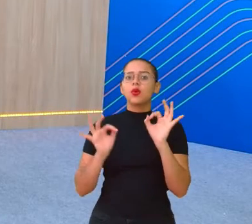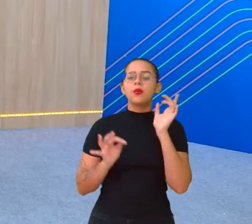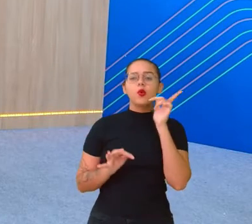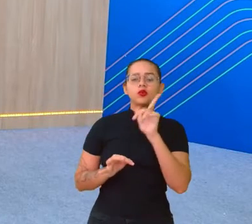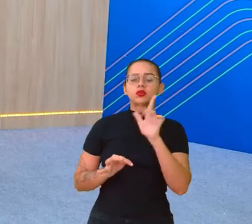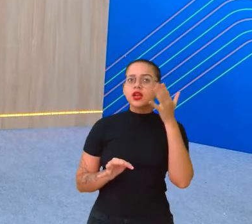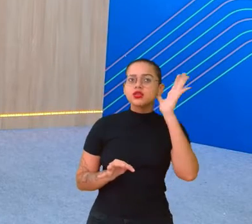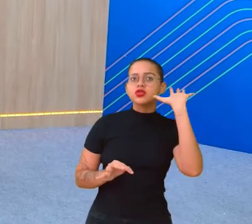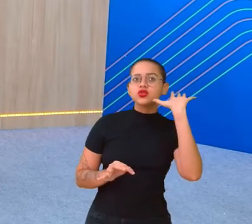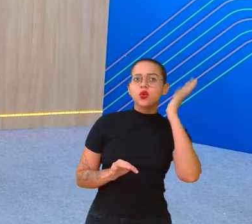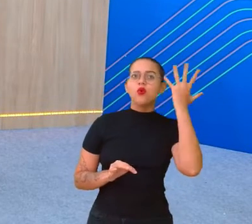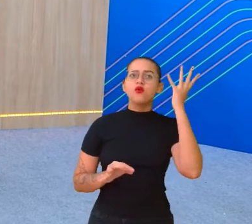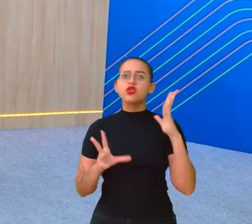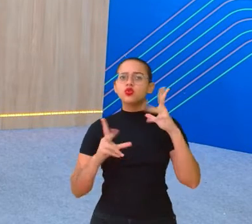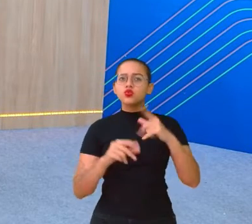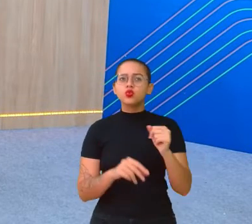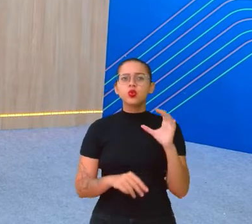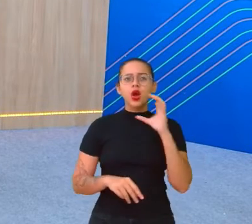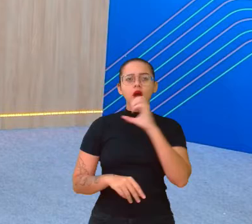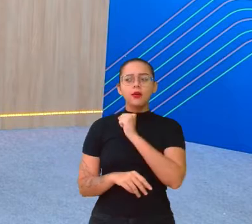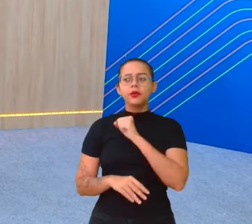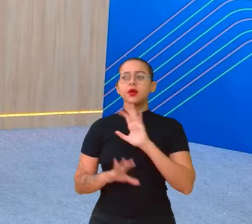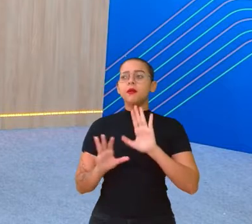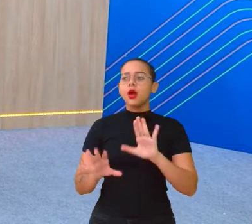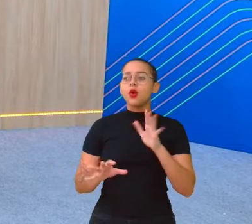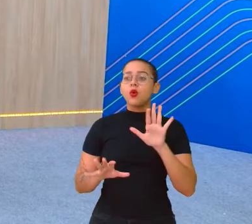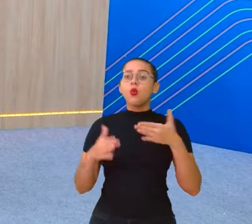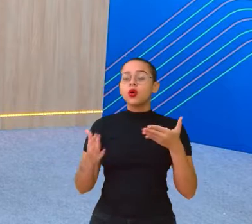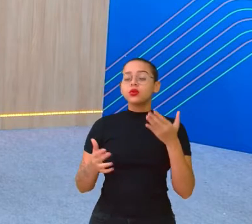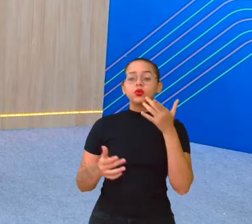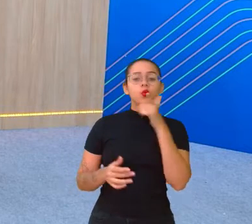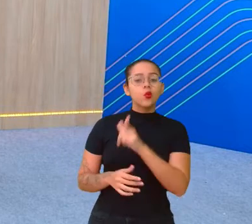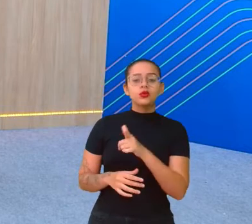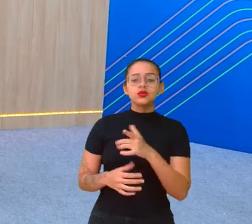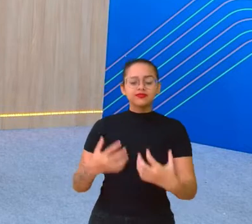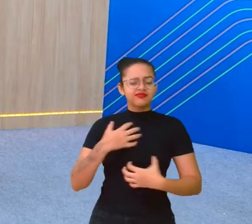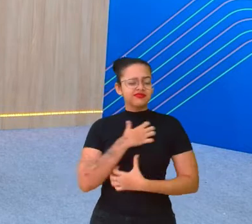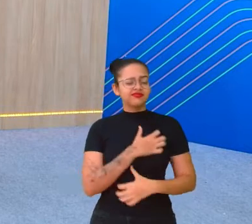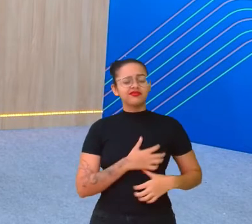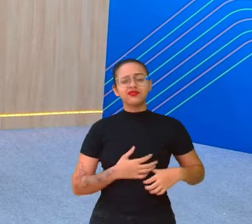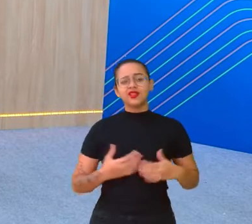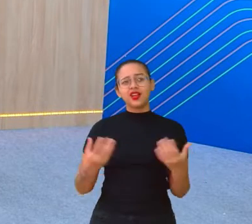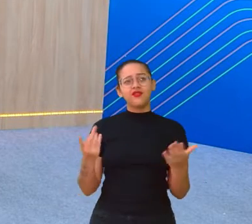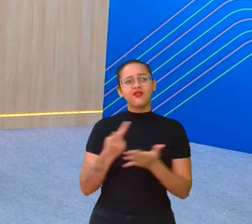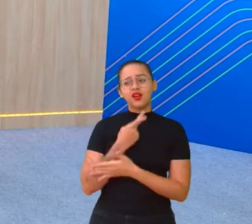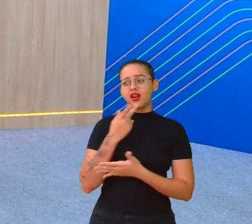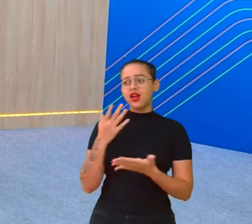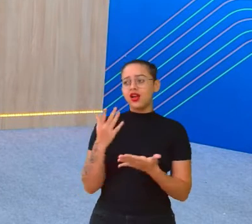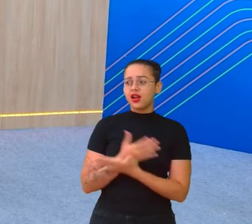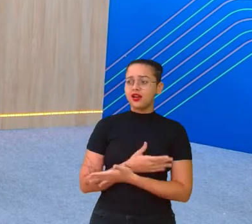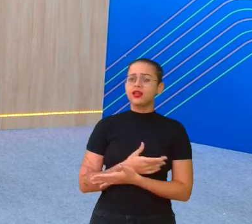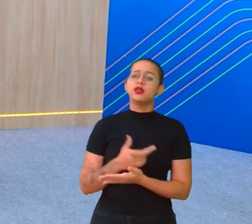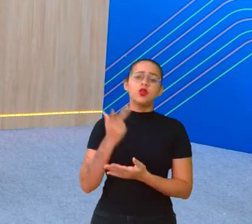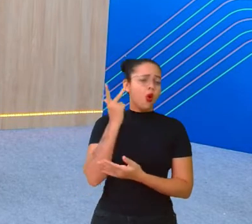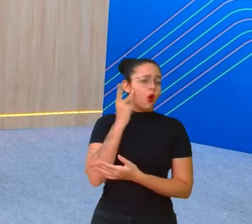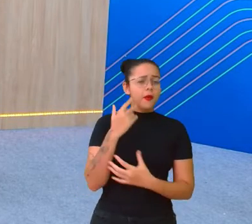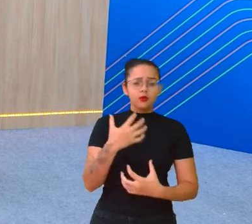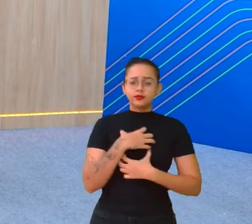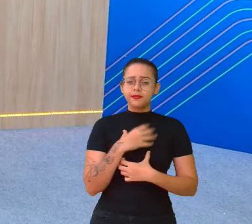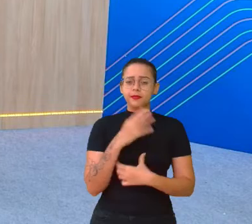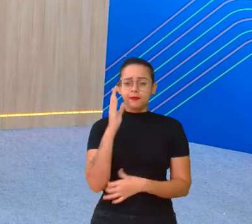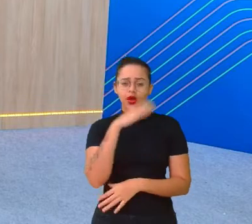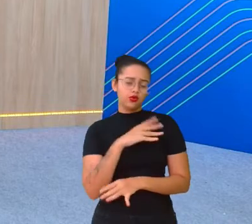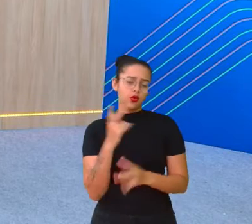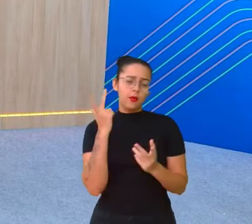consegui resolver isso, eu consigo resolver tudo rápido. E aí, quando não consegue, fica frustrado. Que também faz parte, ficar frustrado, né?